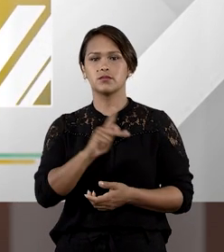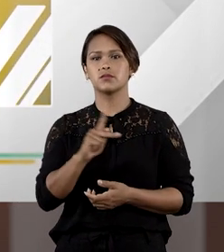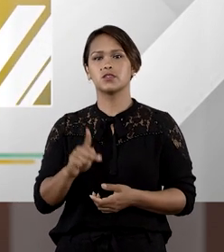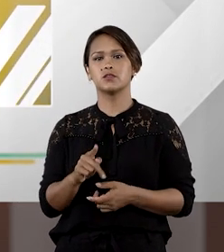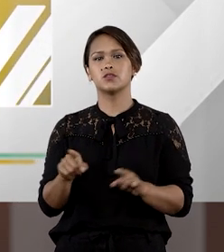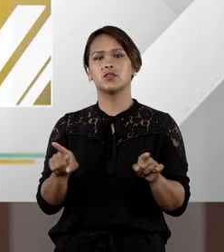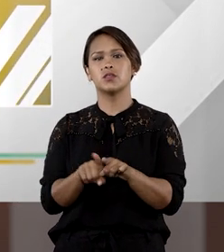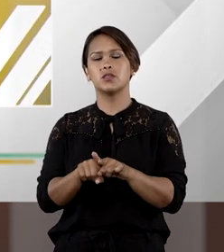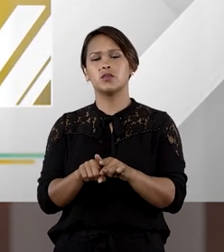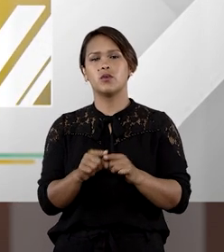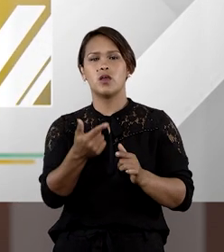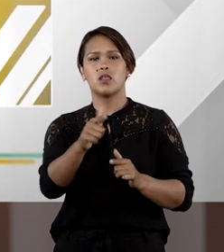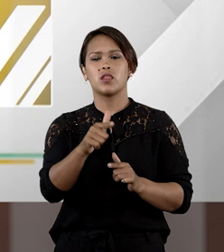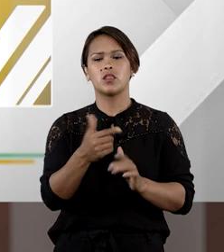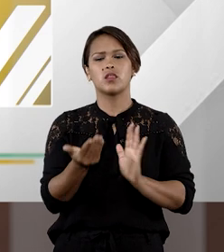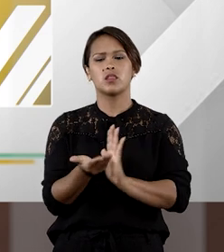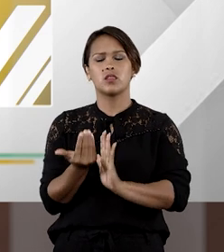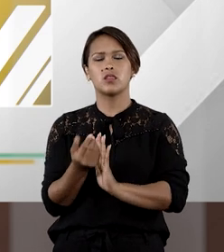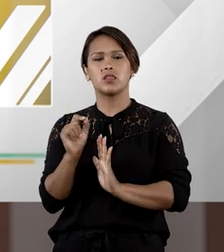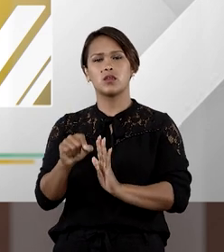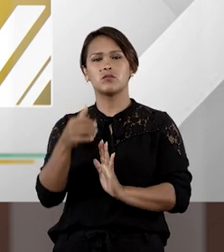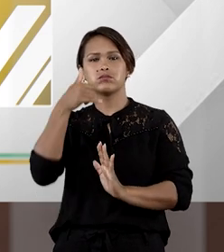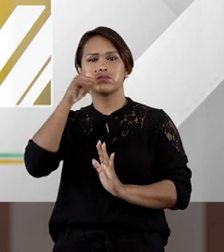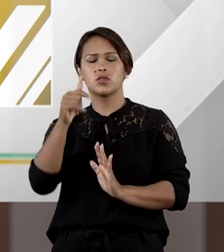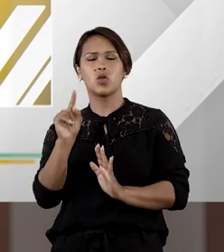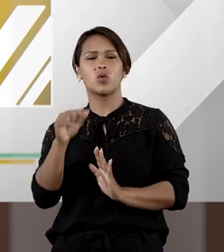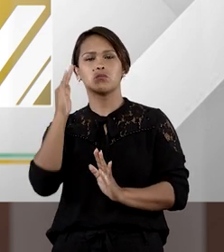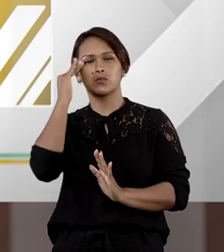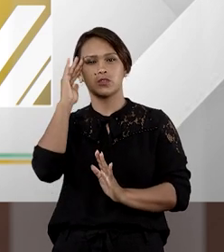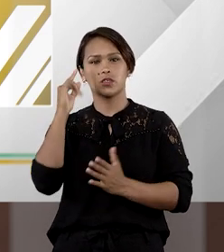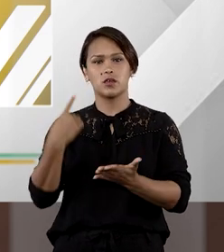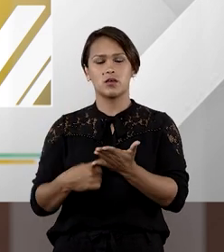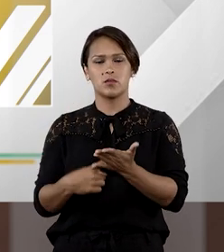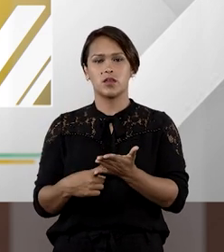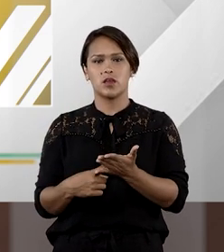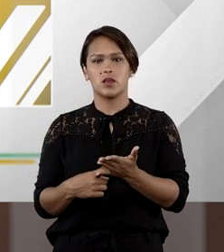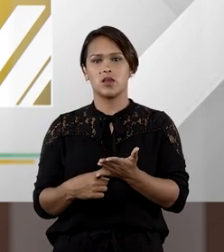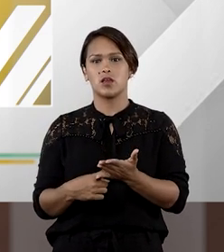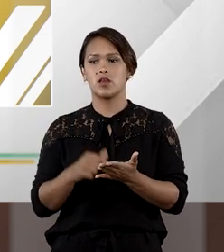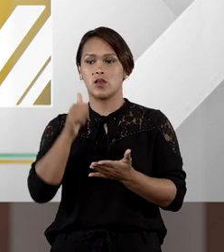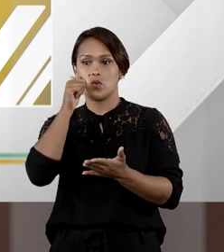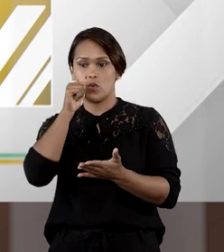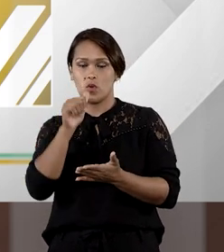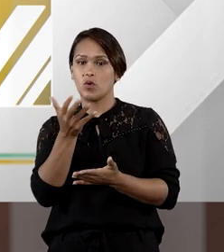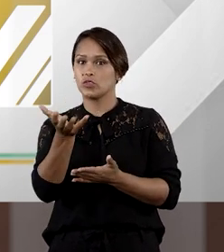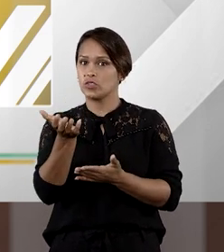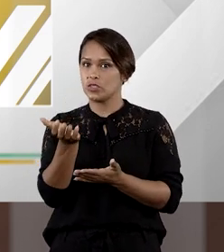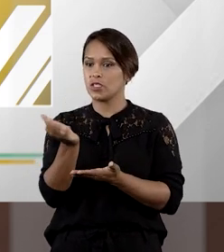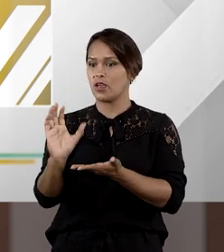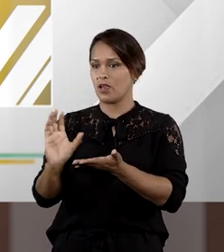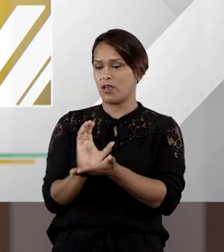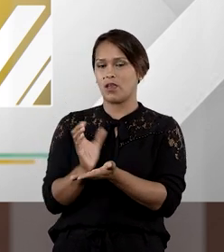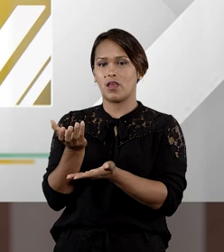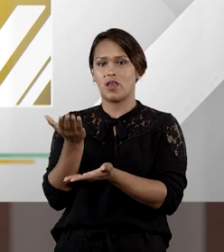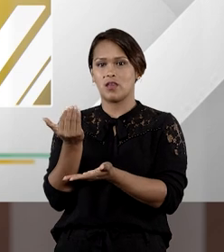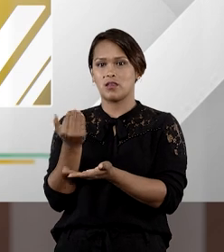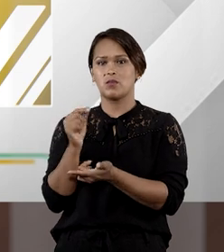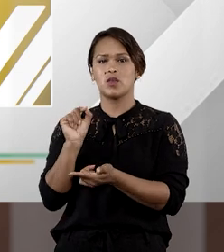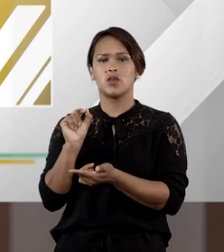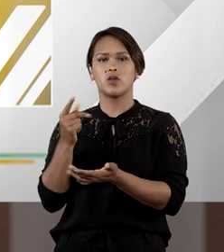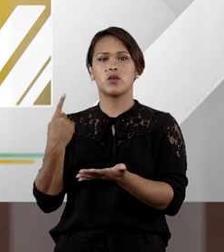Professor Flávio, e quando não há essa renúncia, qual tem sido então o entendimento aplicado? Não há renúncia do cônjuge ao recebimento da pensão?